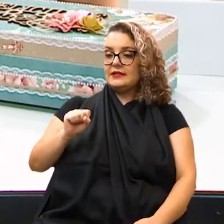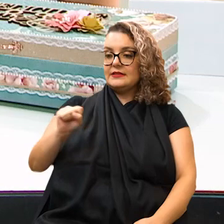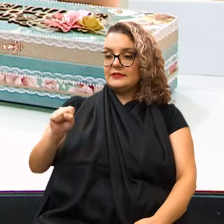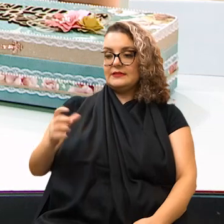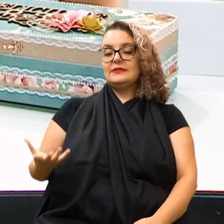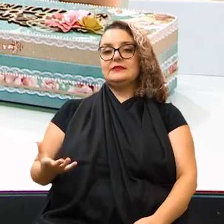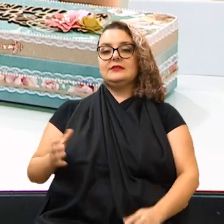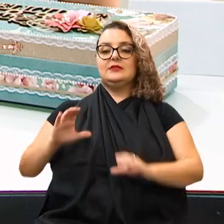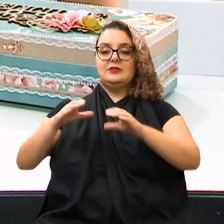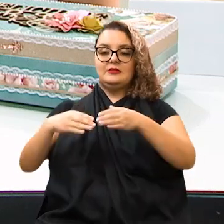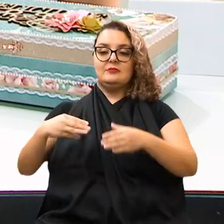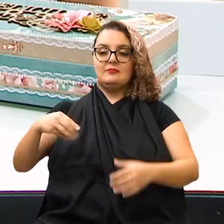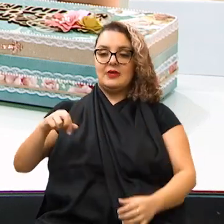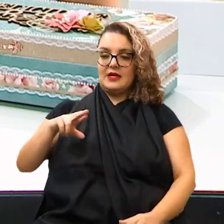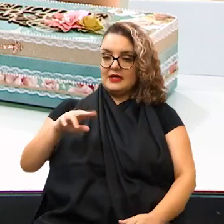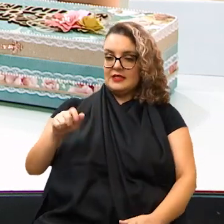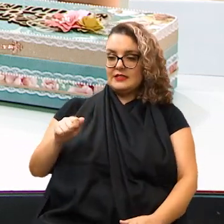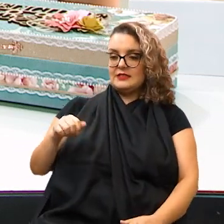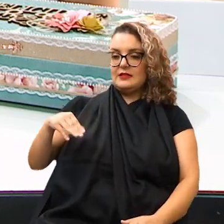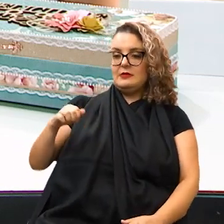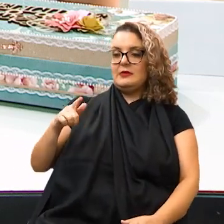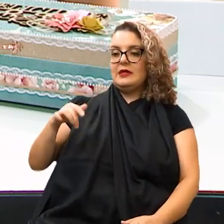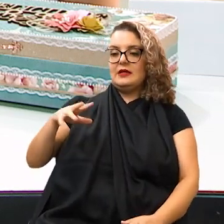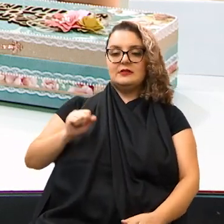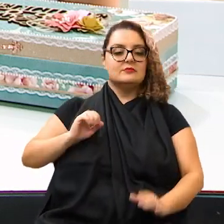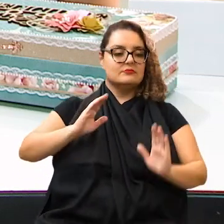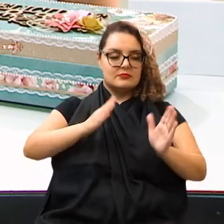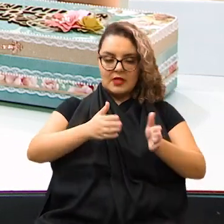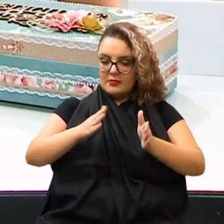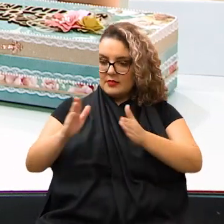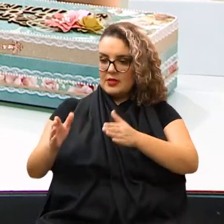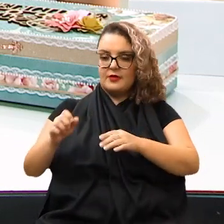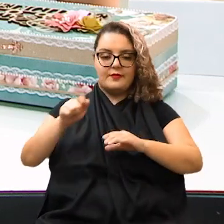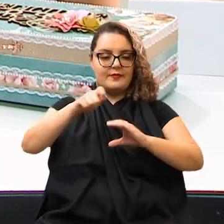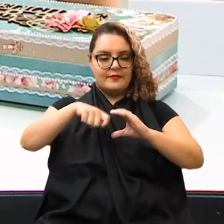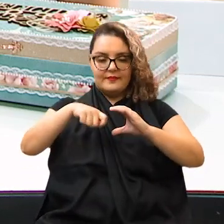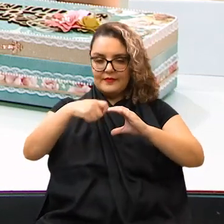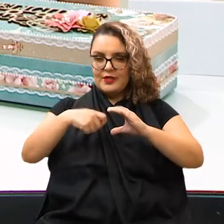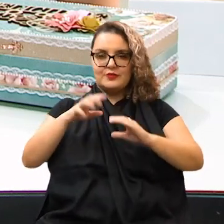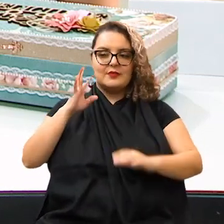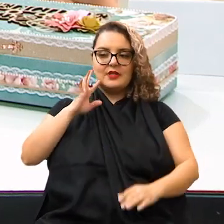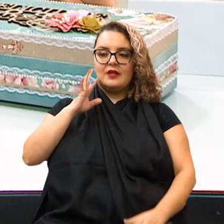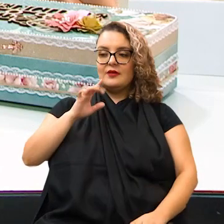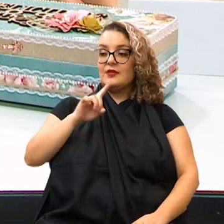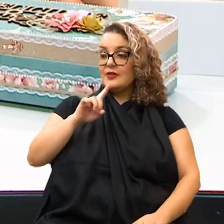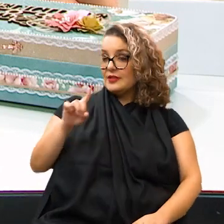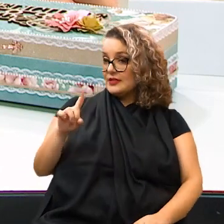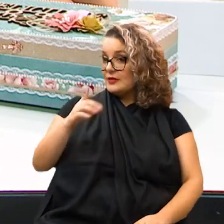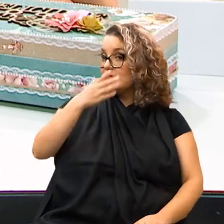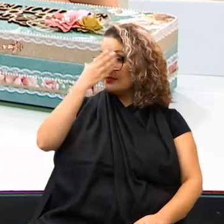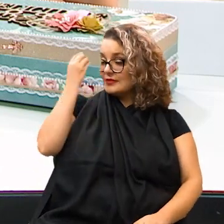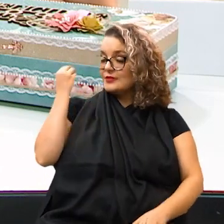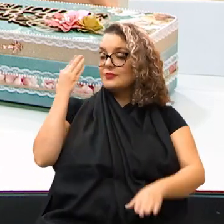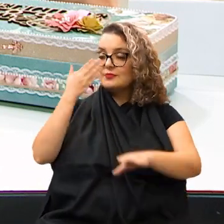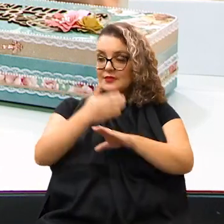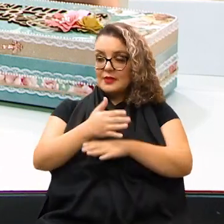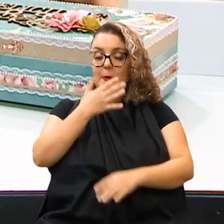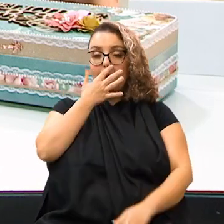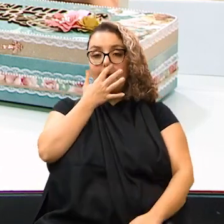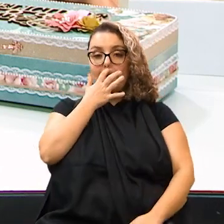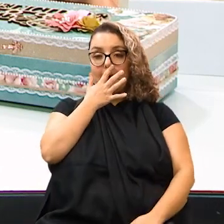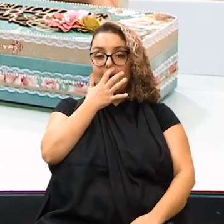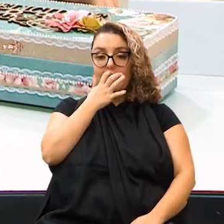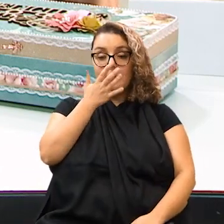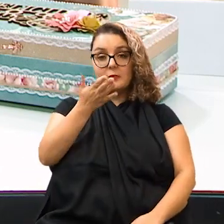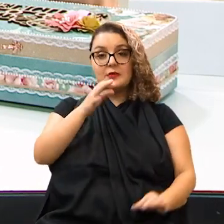muito legal, a comunidade Marisa Magalhães, que tem várias peças com passo a passo, com vídeos, muito legal. Não deixe de participar e para